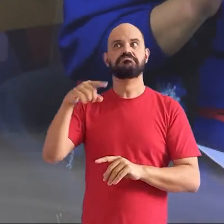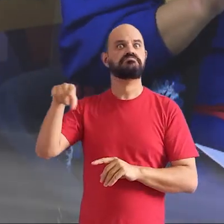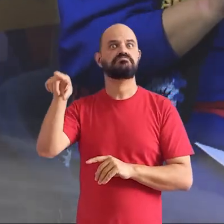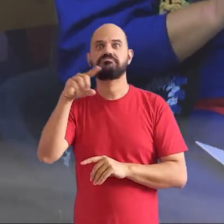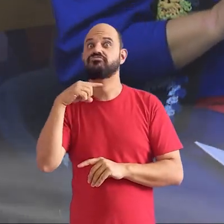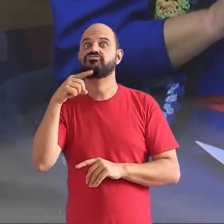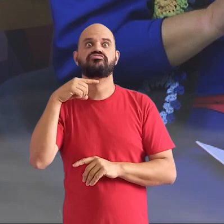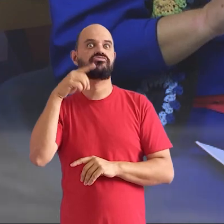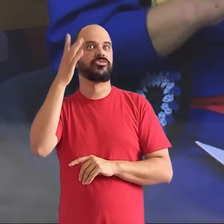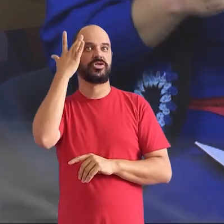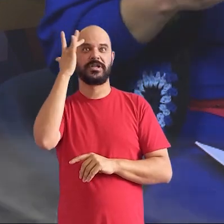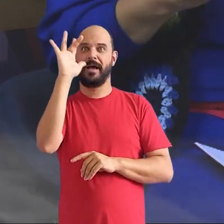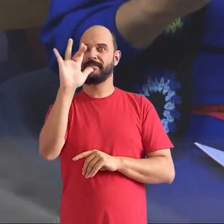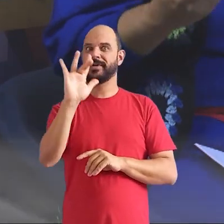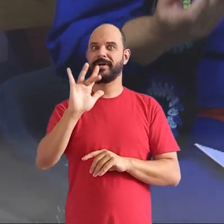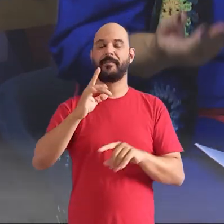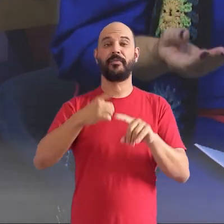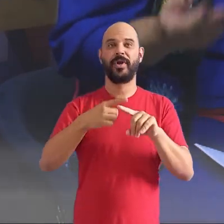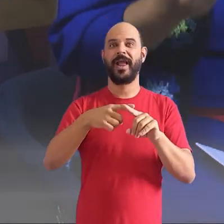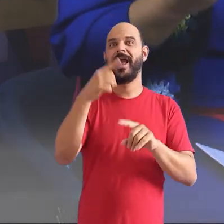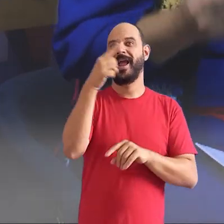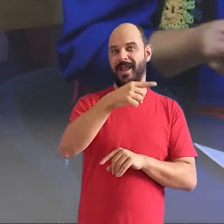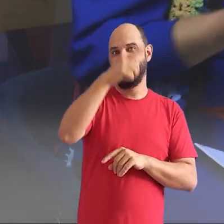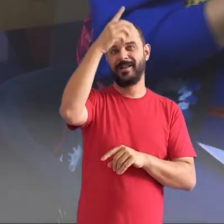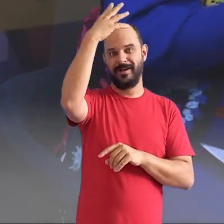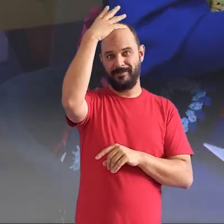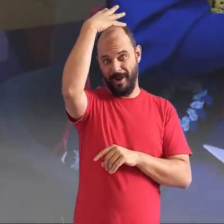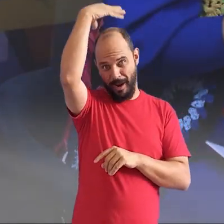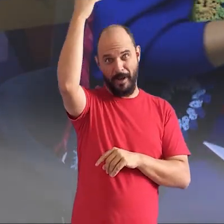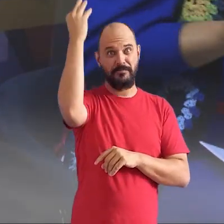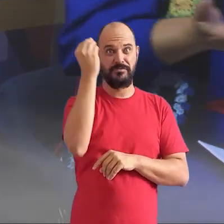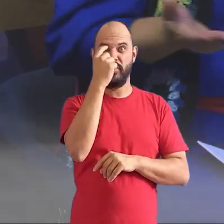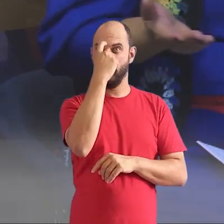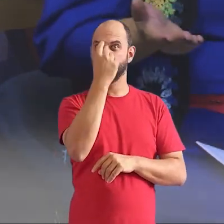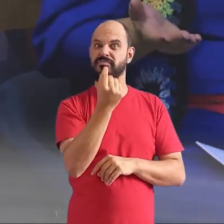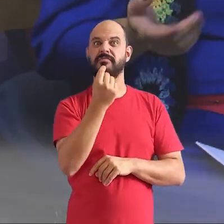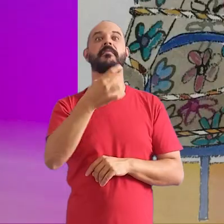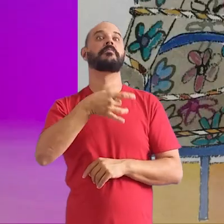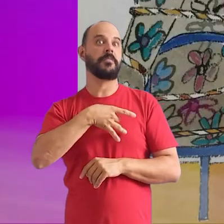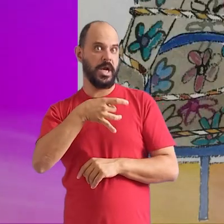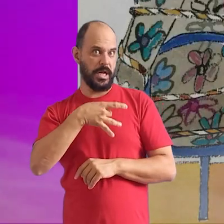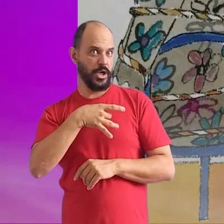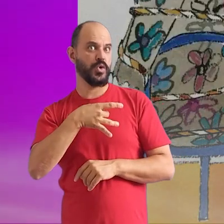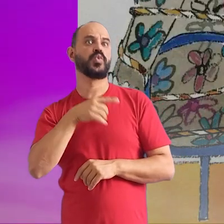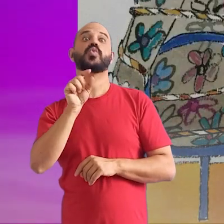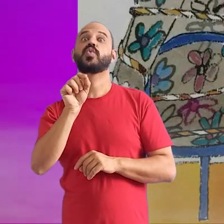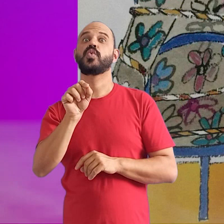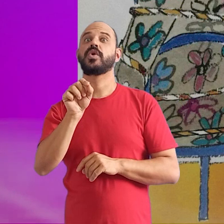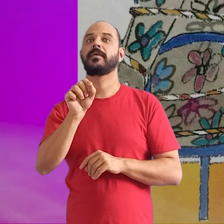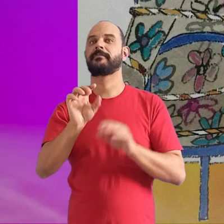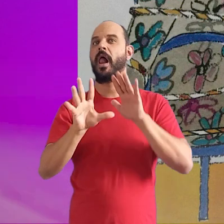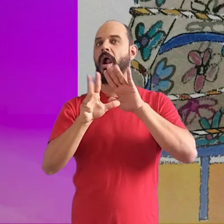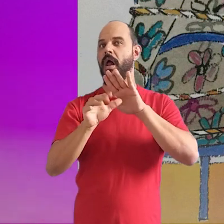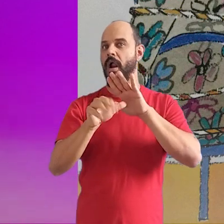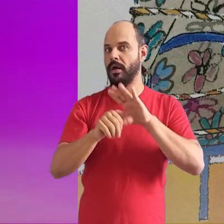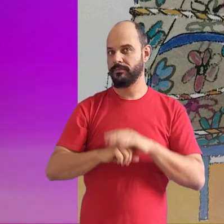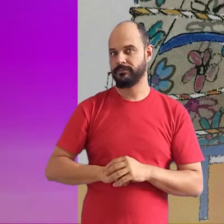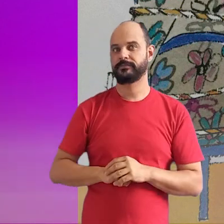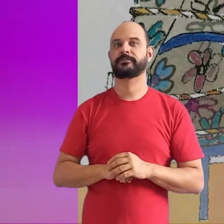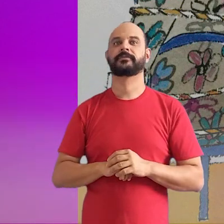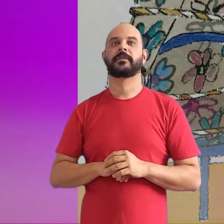Mas o que ninguém sabia é que a bruxa também tinha medo. Ela tinha medo de